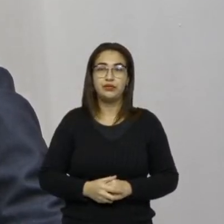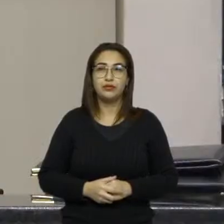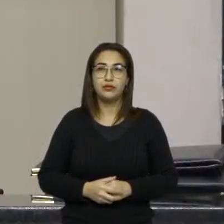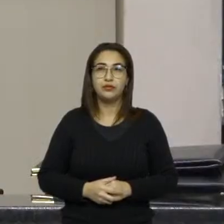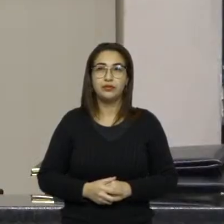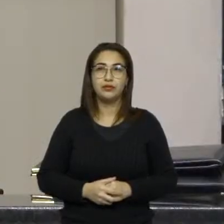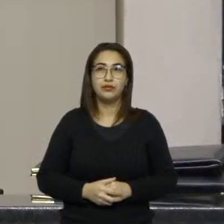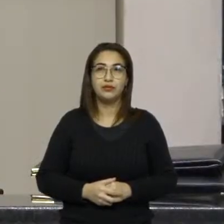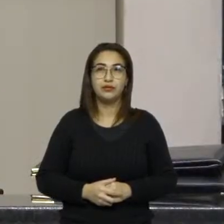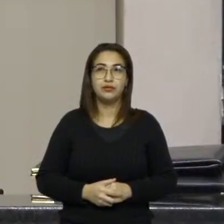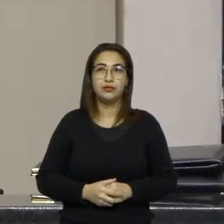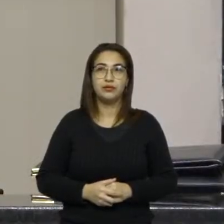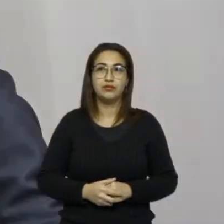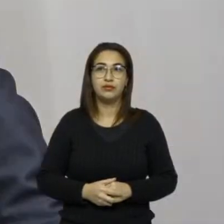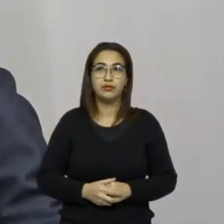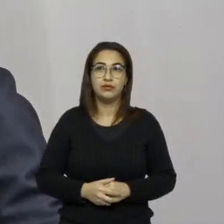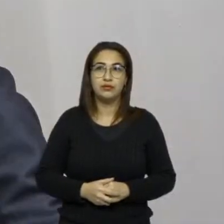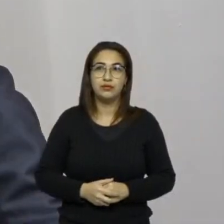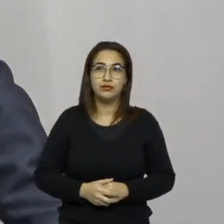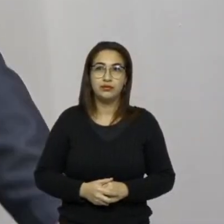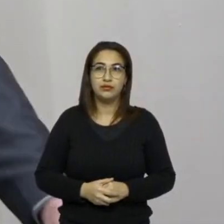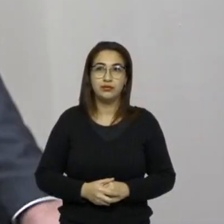Mais 2 minutos. Muita coisa.